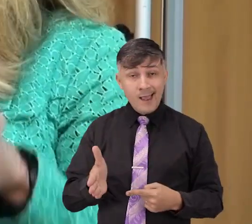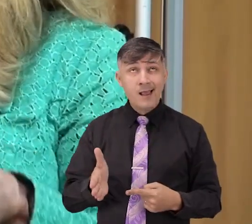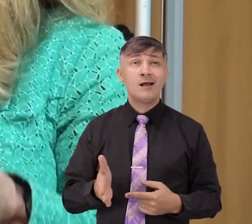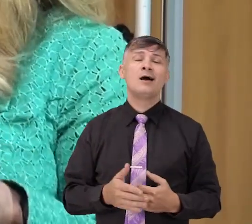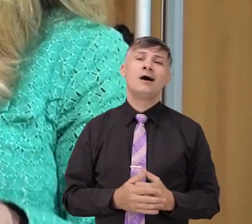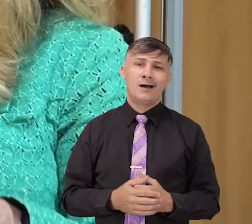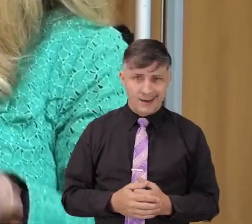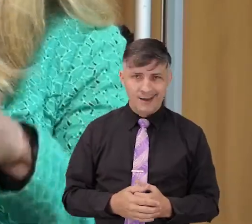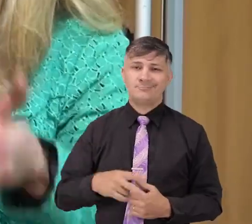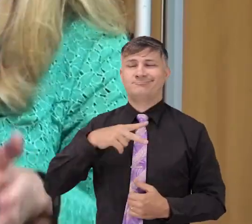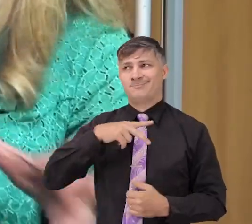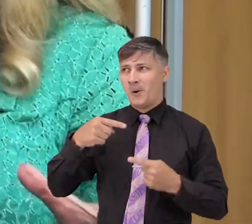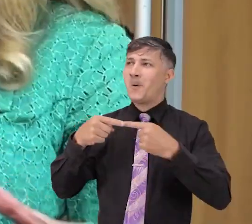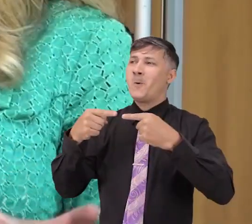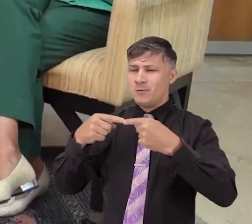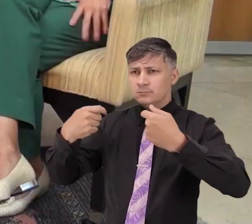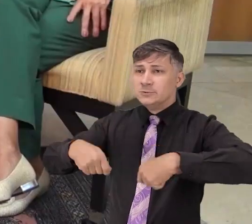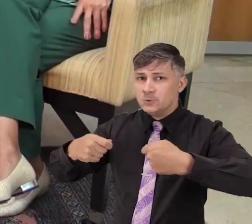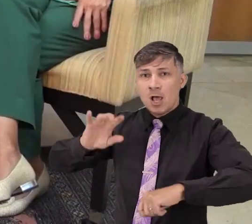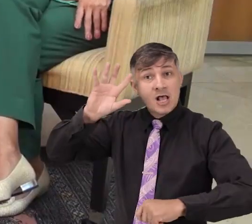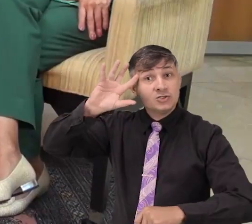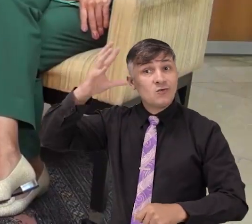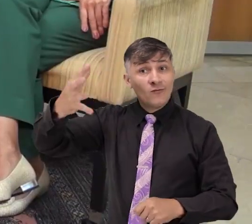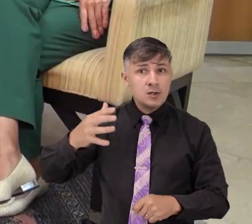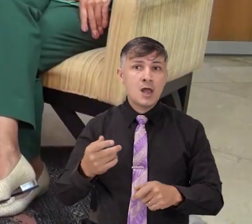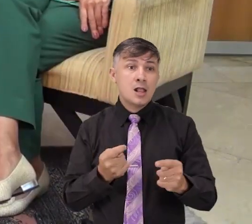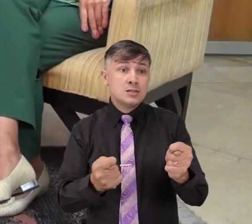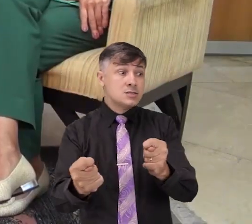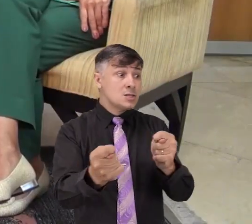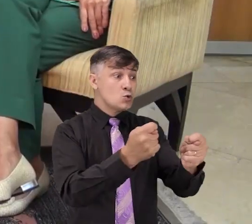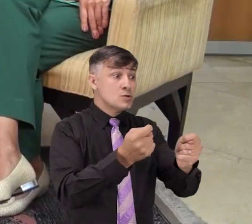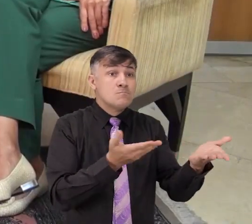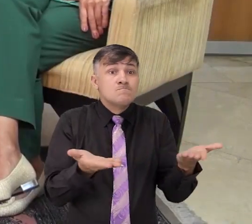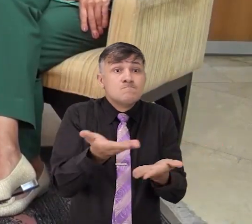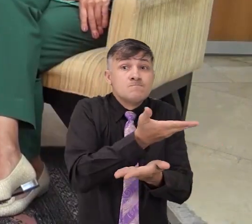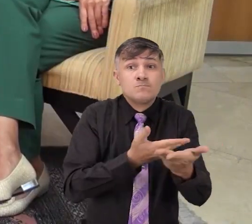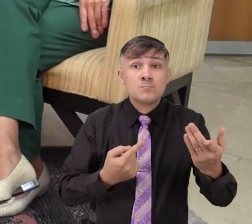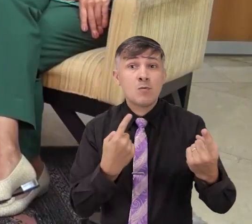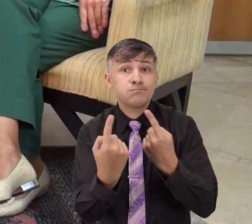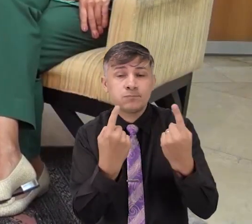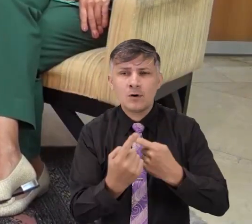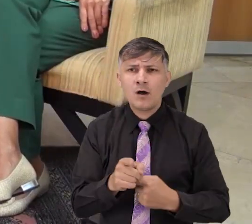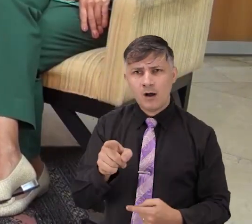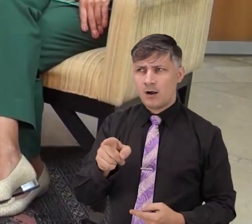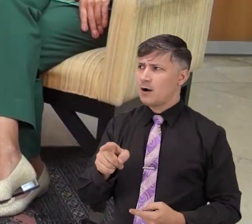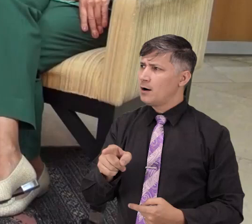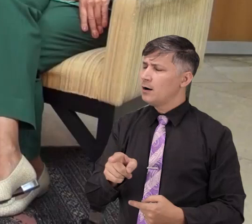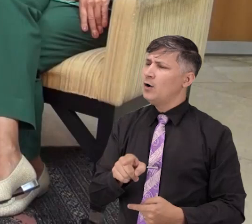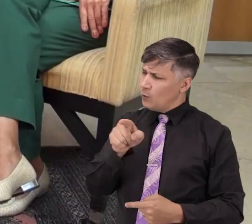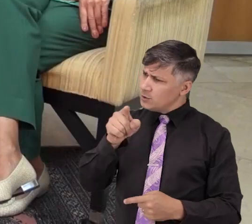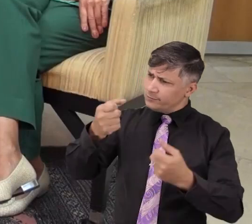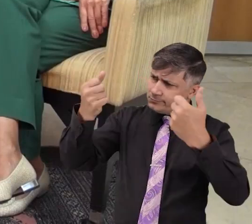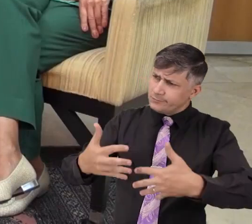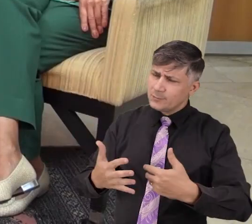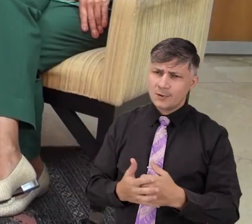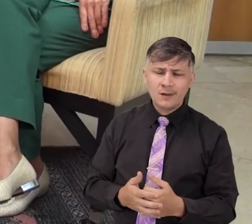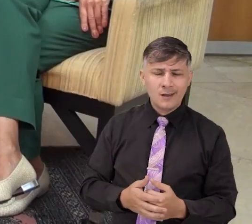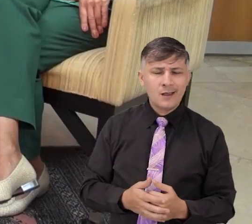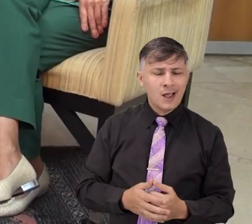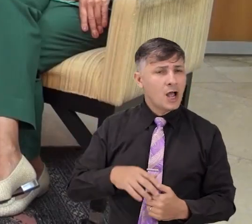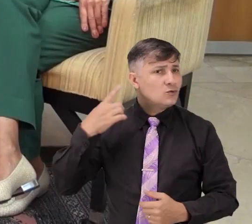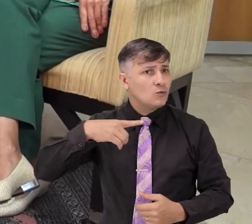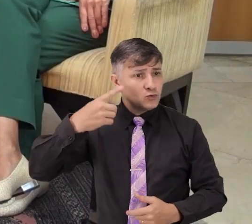situações particulares, elas podem ser resolvidas através da negociação coletiva. Pois é, então você diria que a advocacia trabalhista hoje é